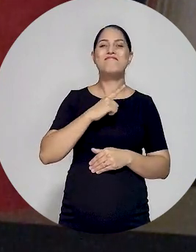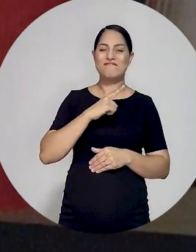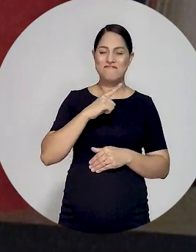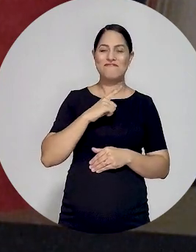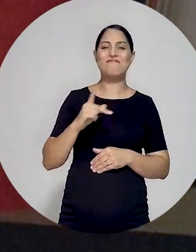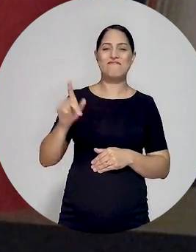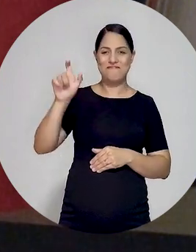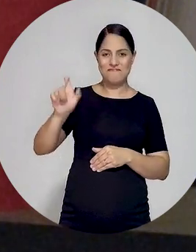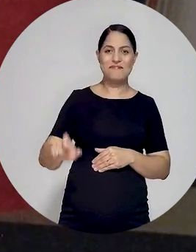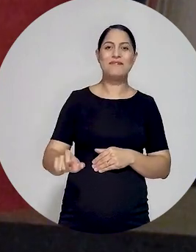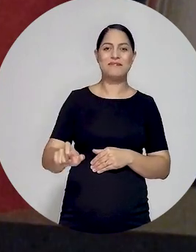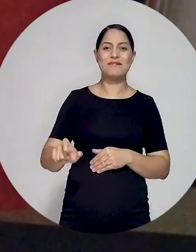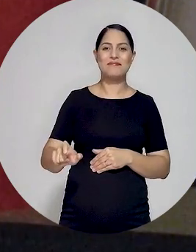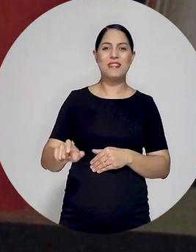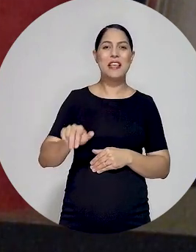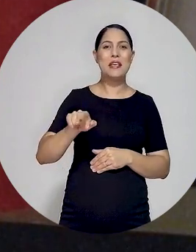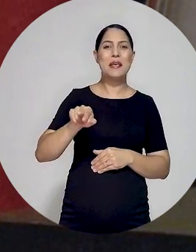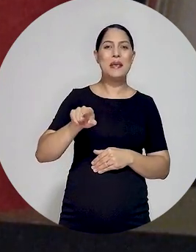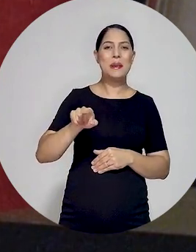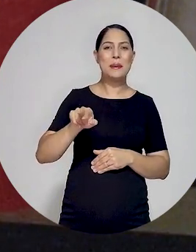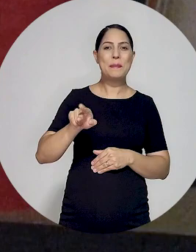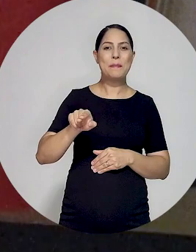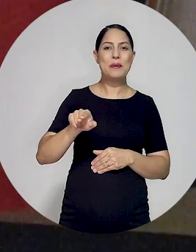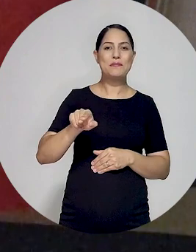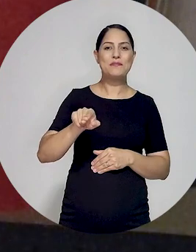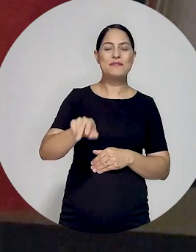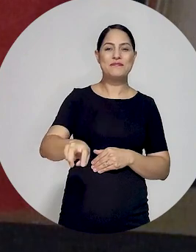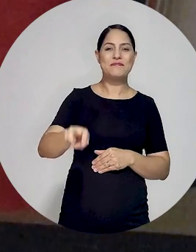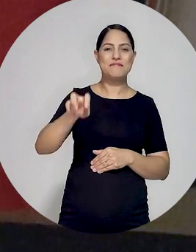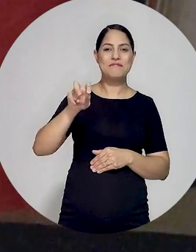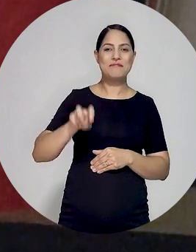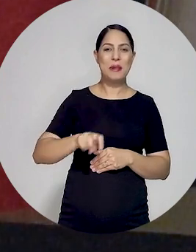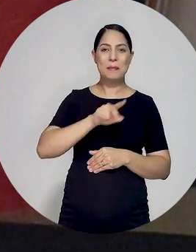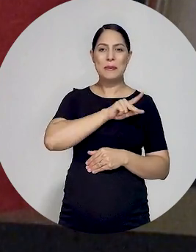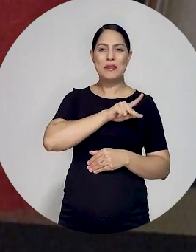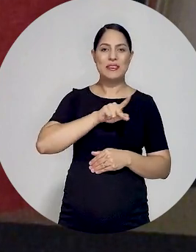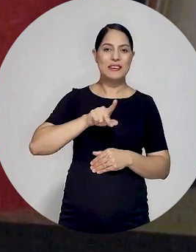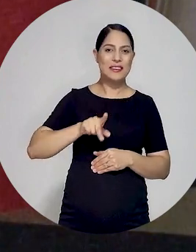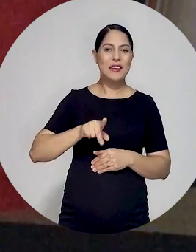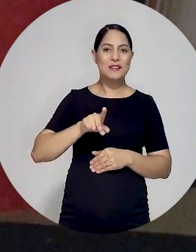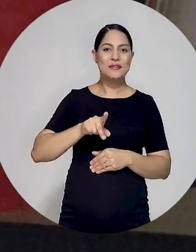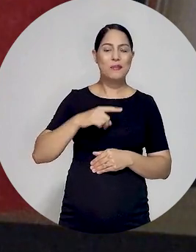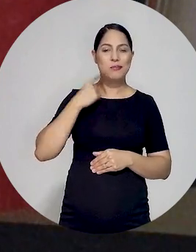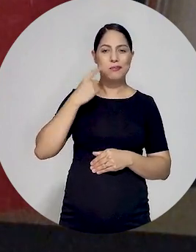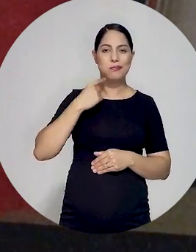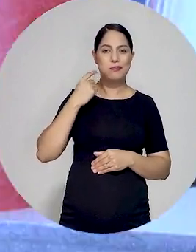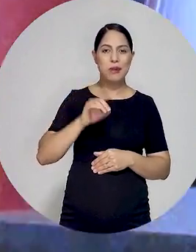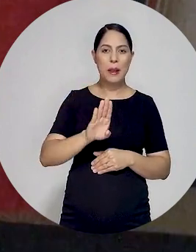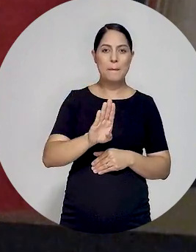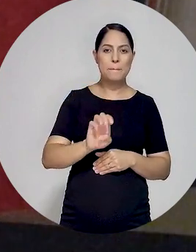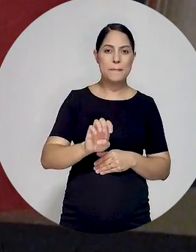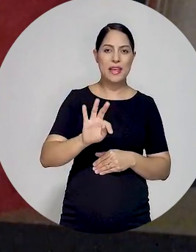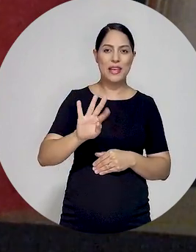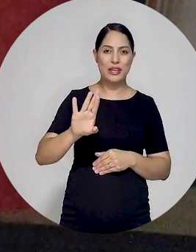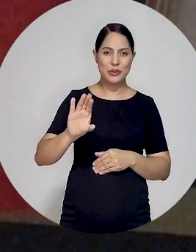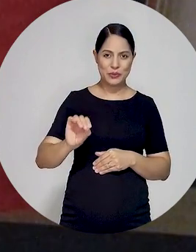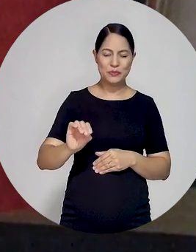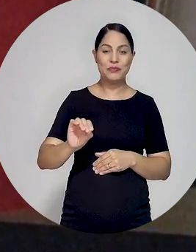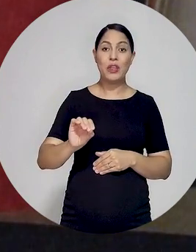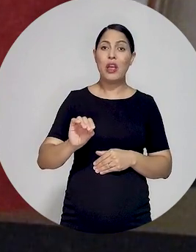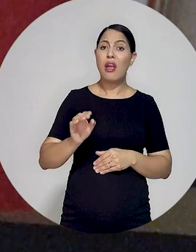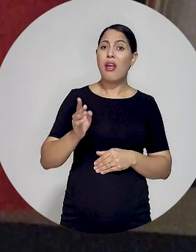nós tivemos, todos nós, um grande irmão, Dr. Beto Simonetti, que não